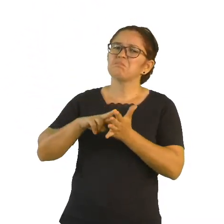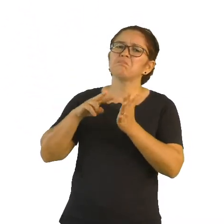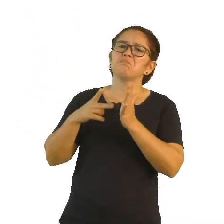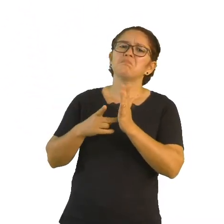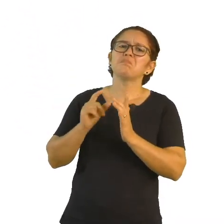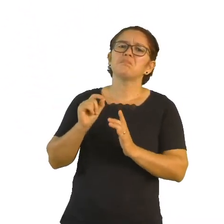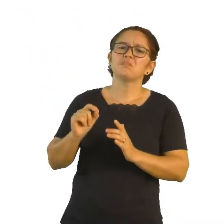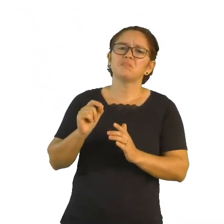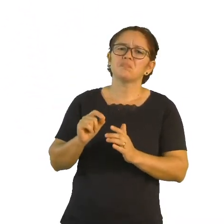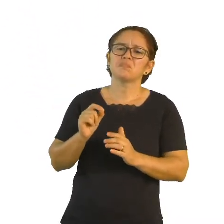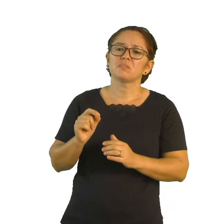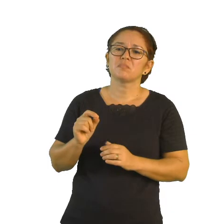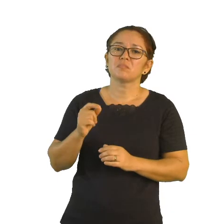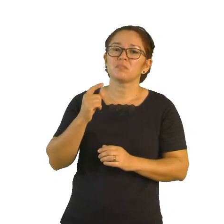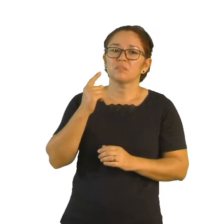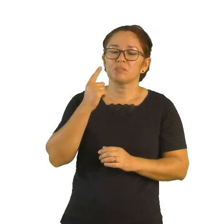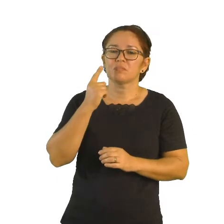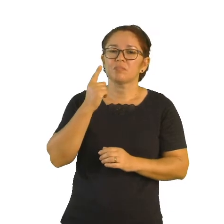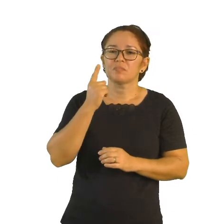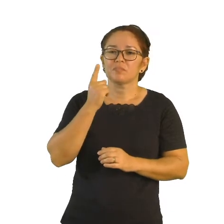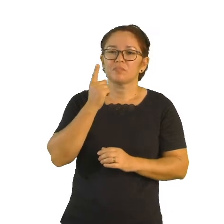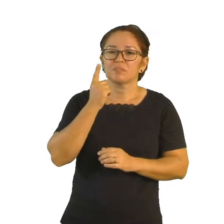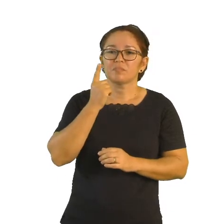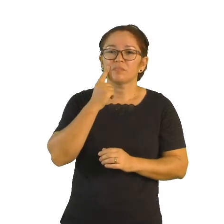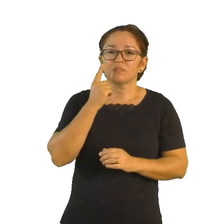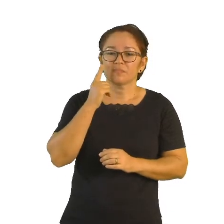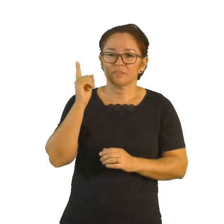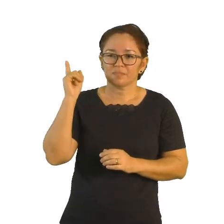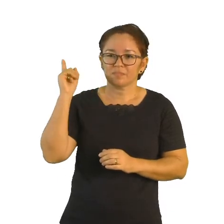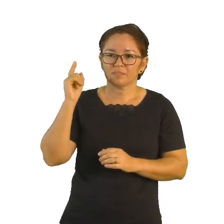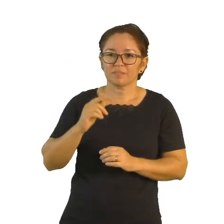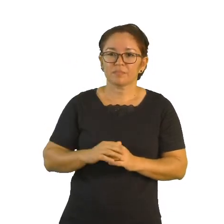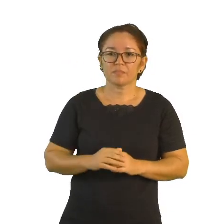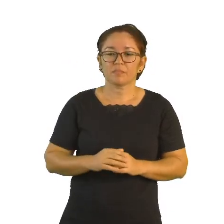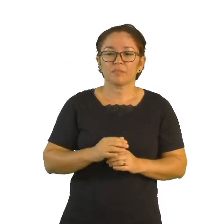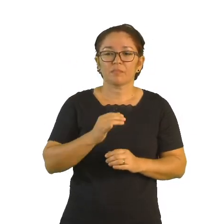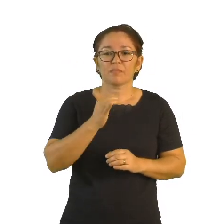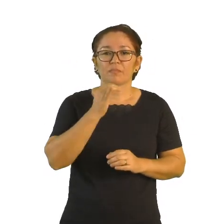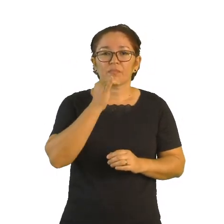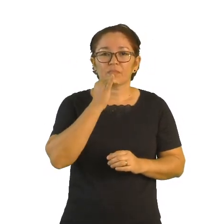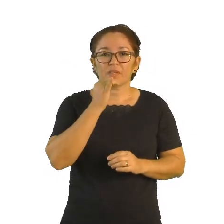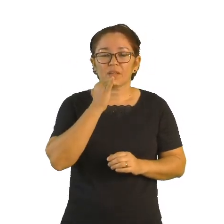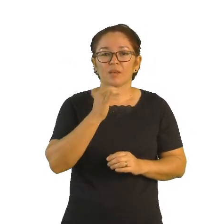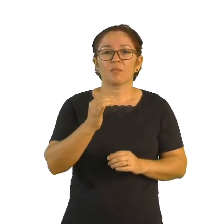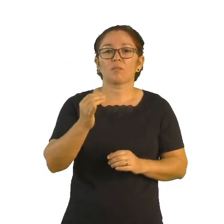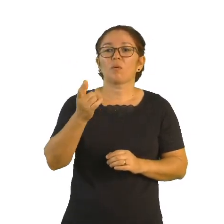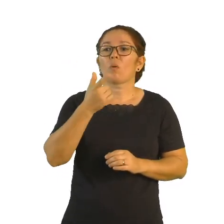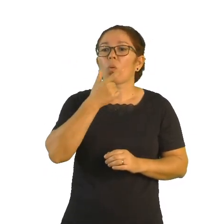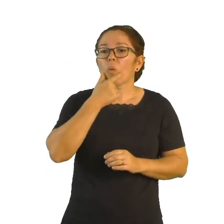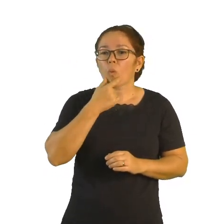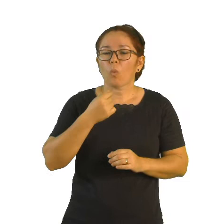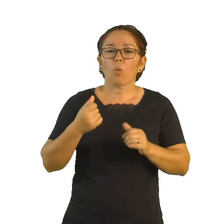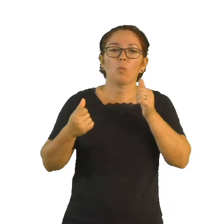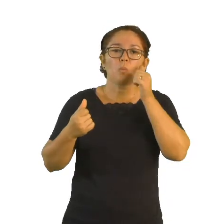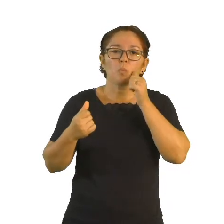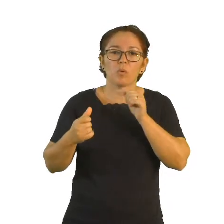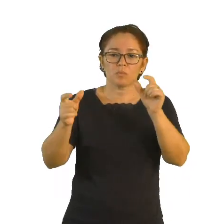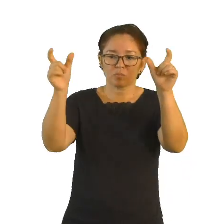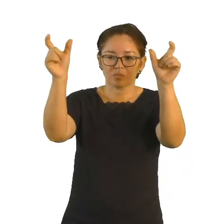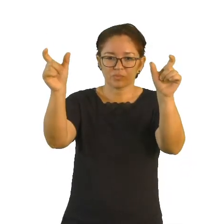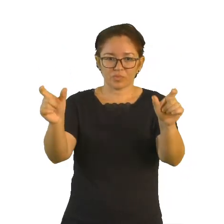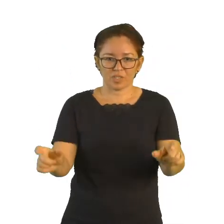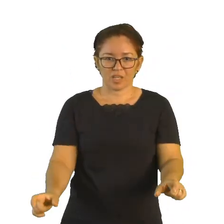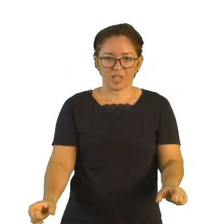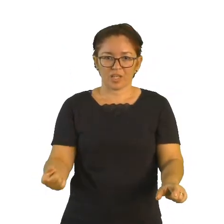O que isso quer dizer sobre o Brasil? Que há diferença de renda entre homens, mulheres, negros e